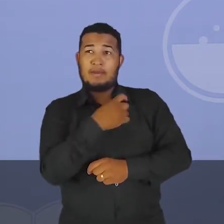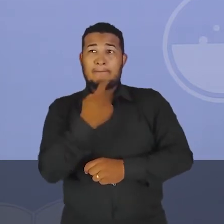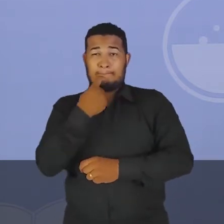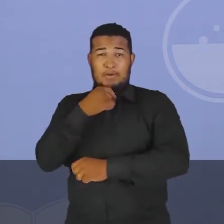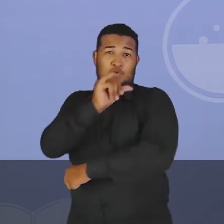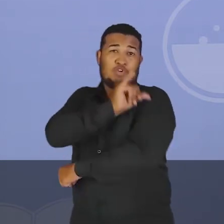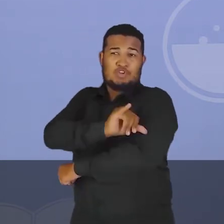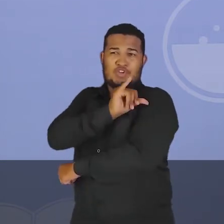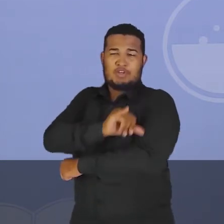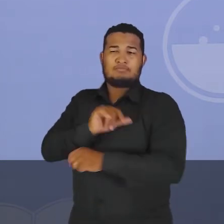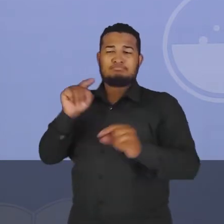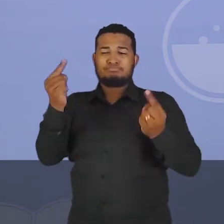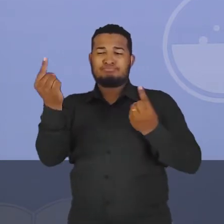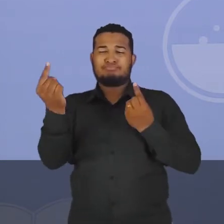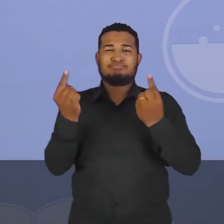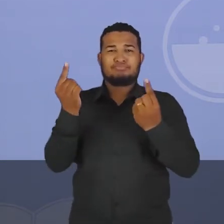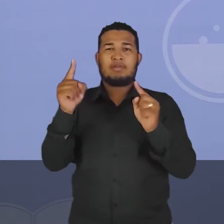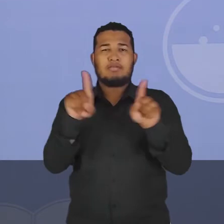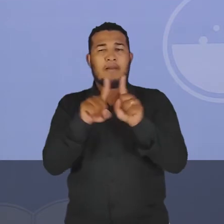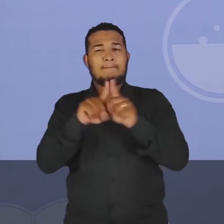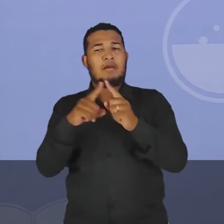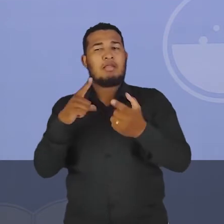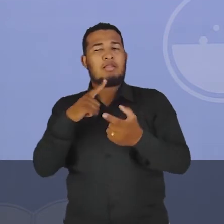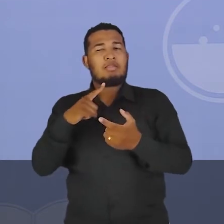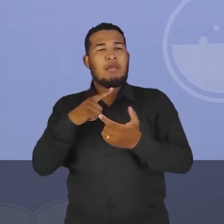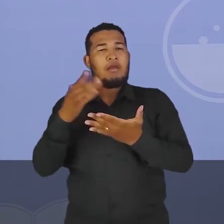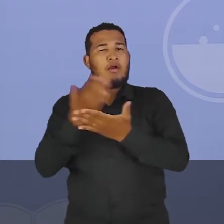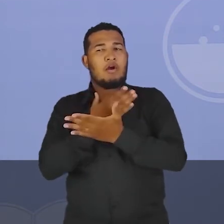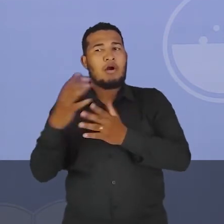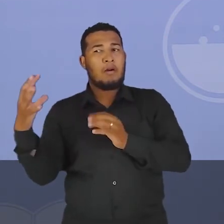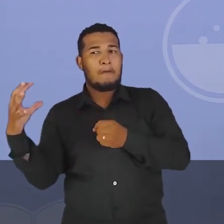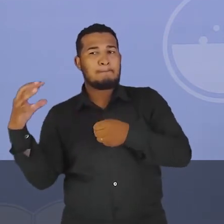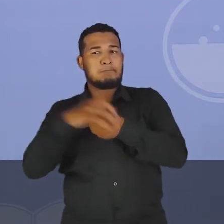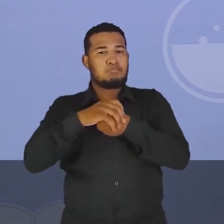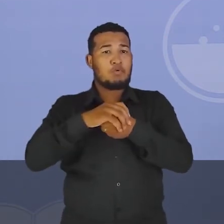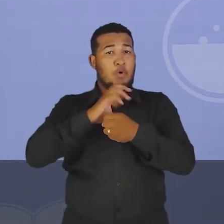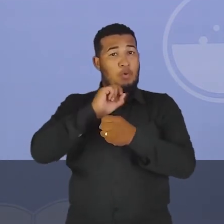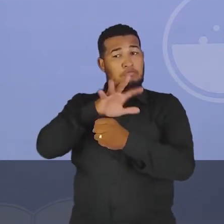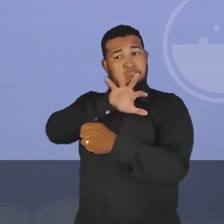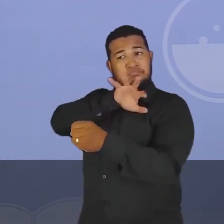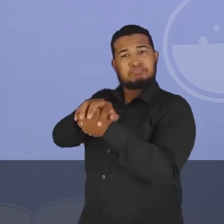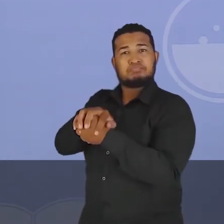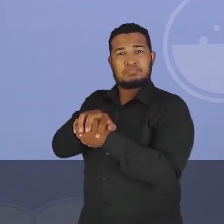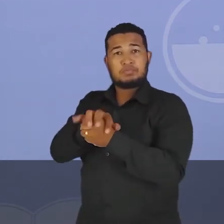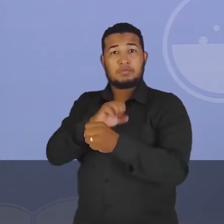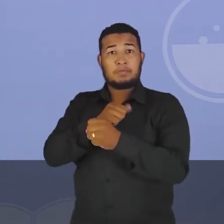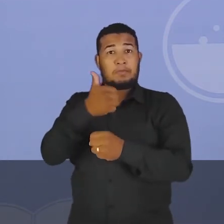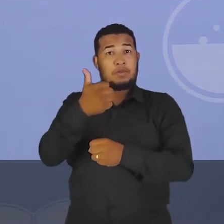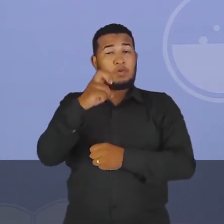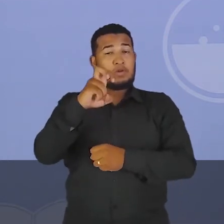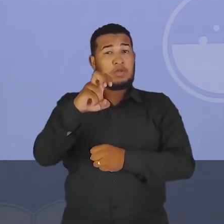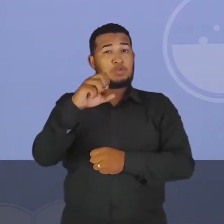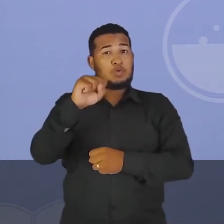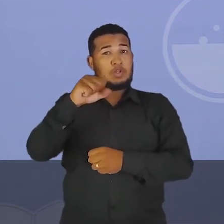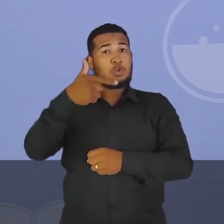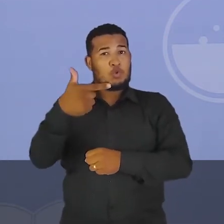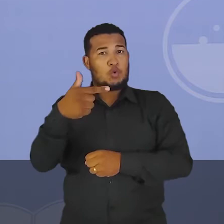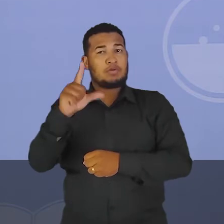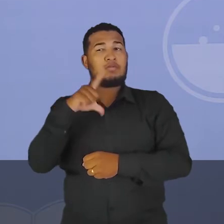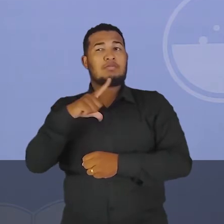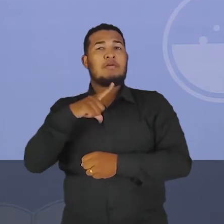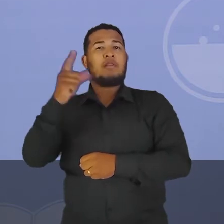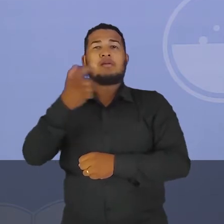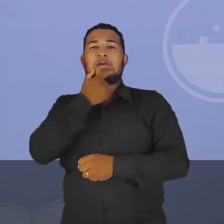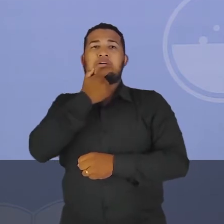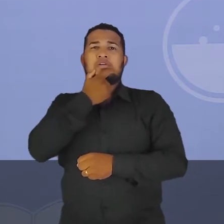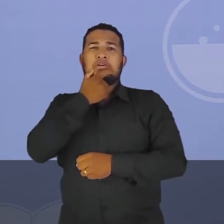obviamente, foi alvo também de algumas tentativas de invasão. Em 1592, a gente tem invasões inglesas que aconteceram,